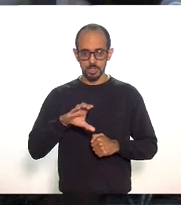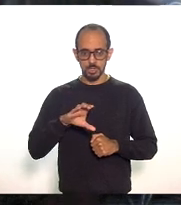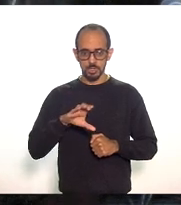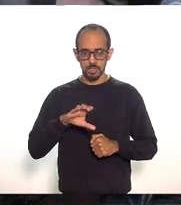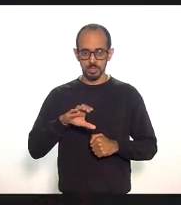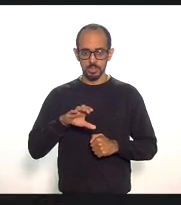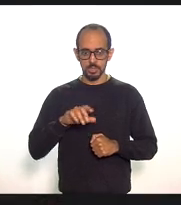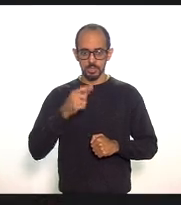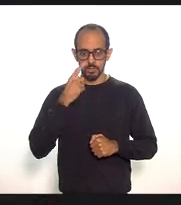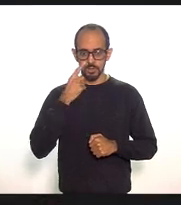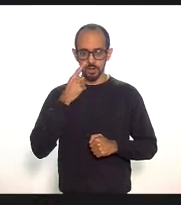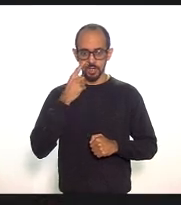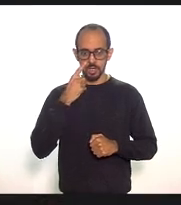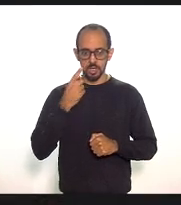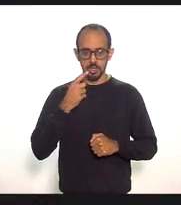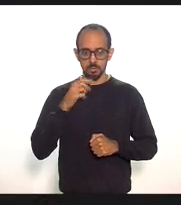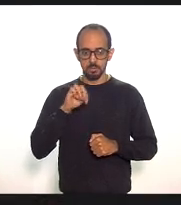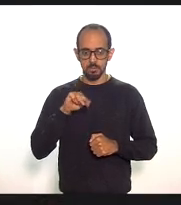Márcio.